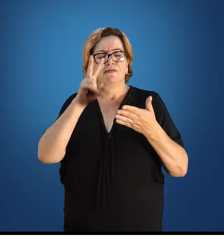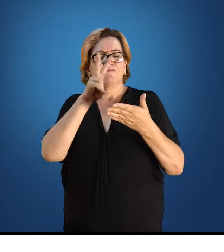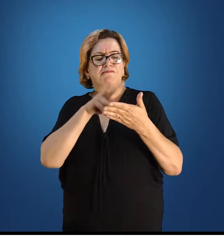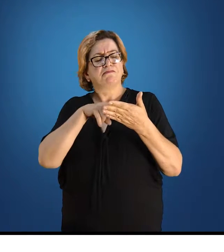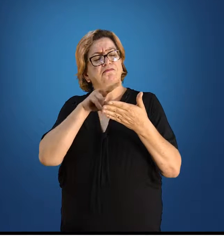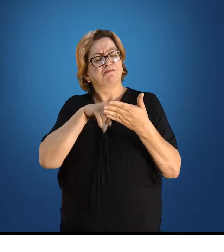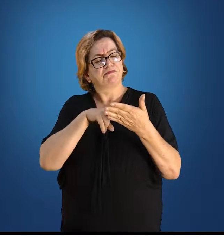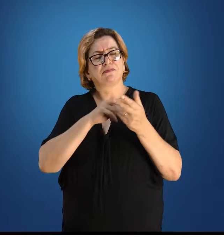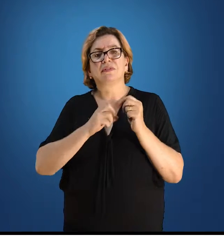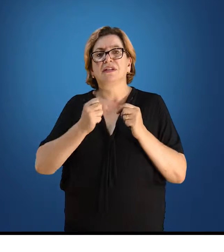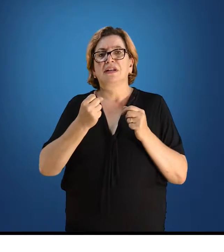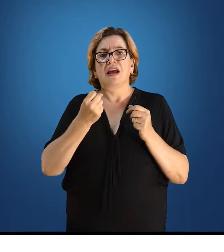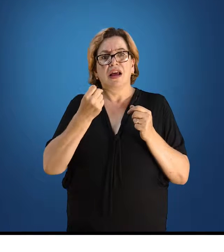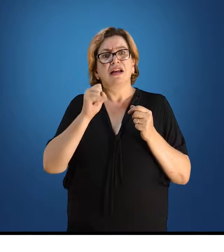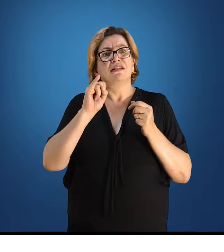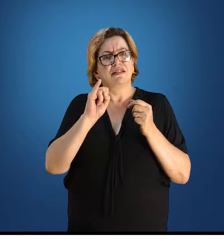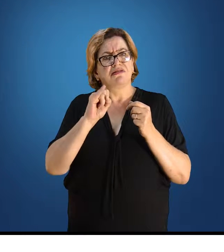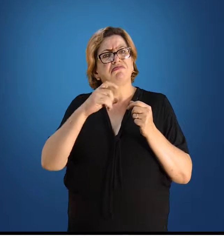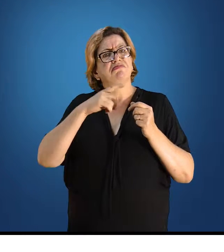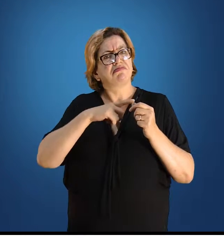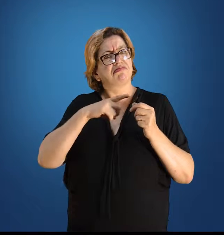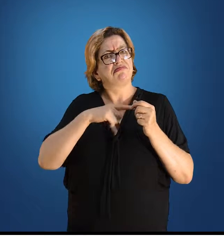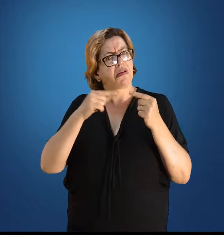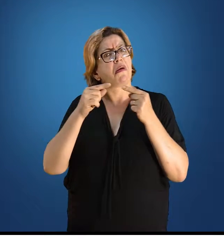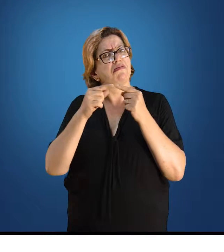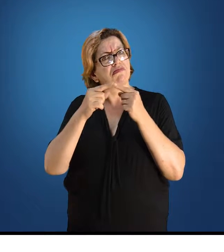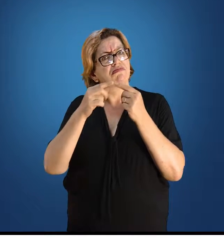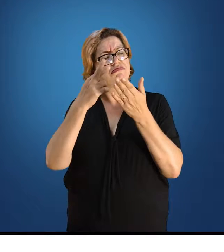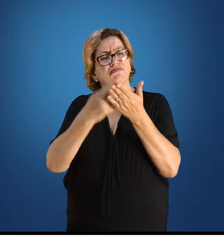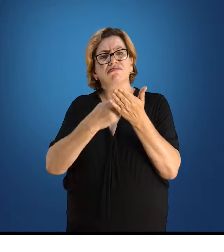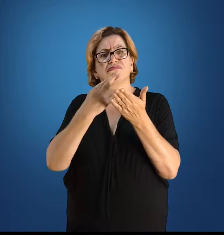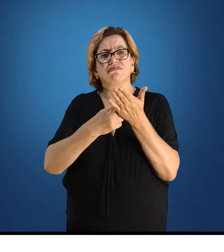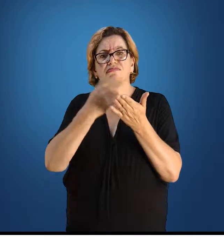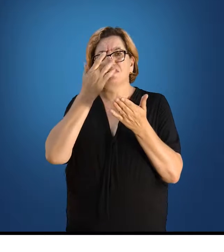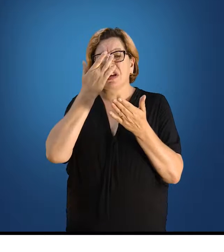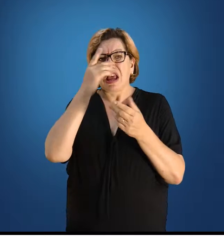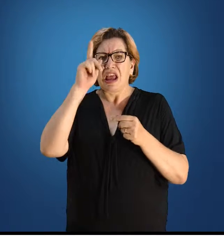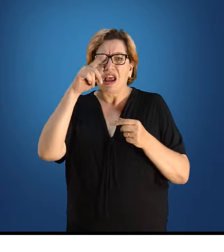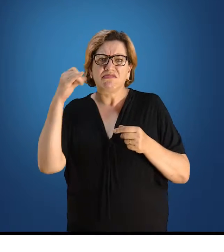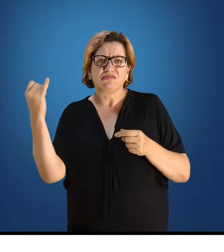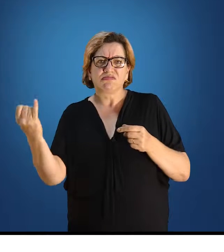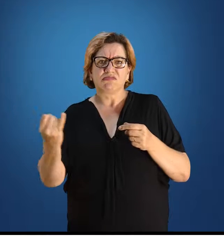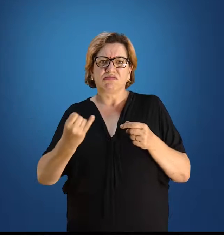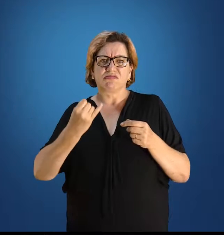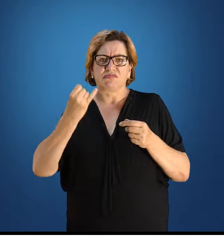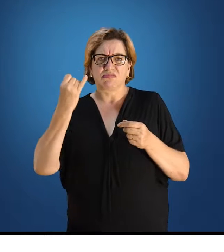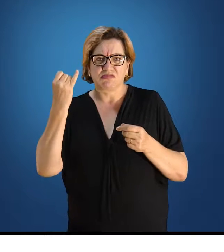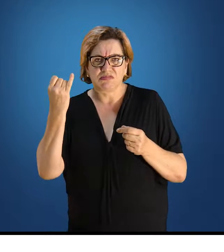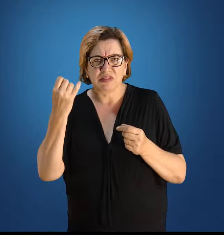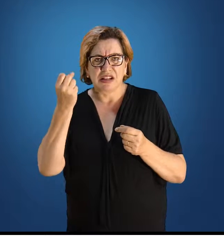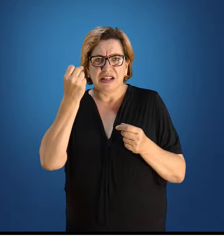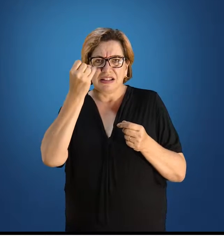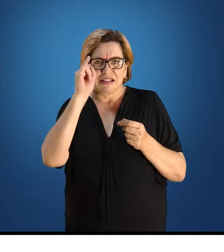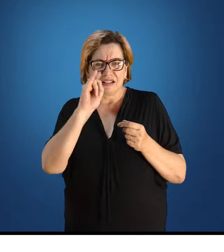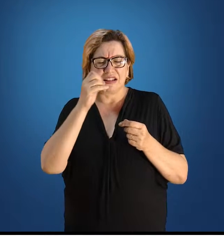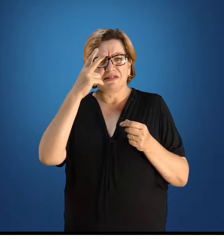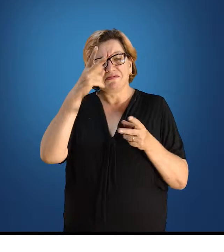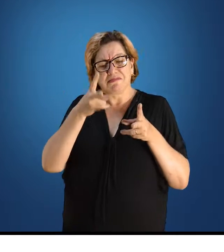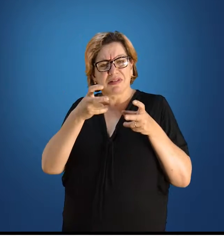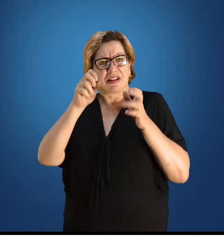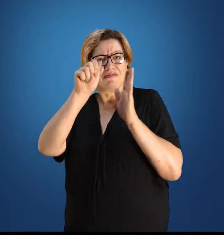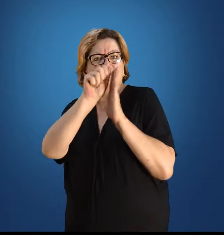vai ver se está dentro do escopo da revista, se o artigo é interessante, se ele acha que aquele artigo